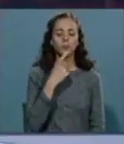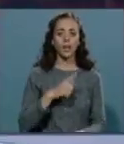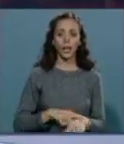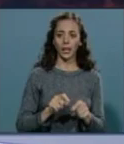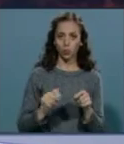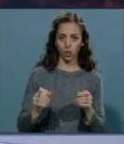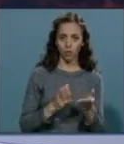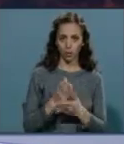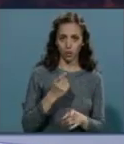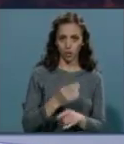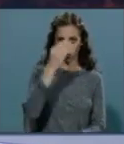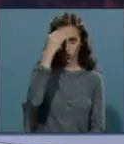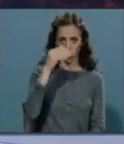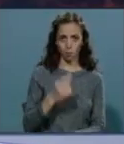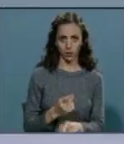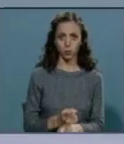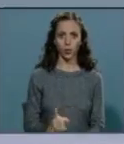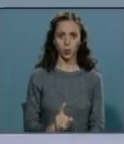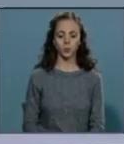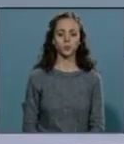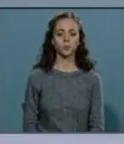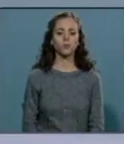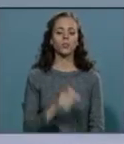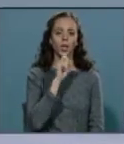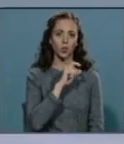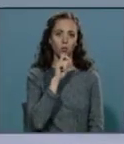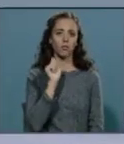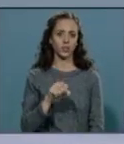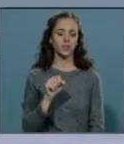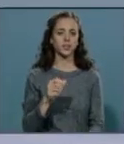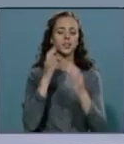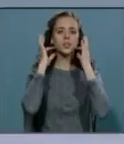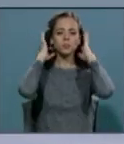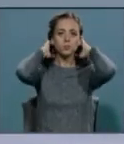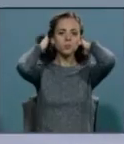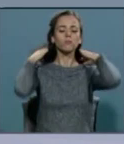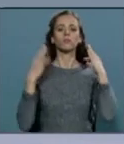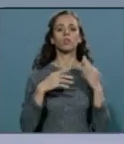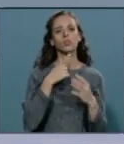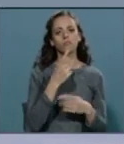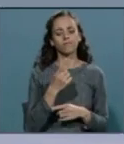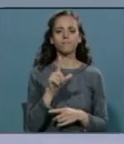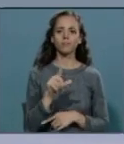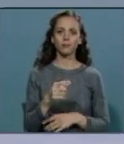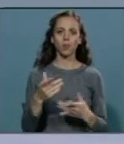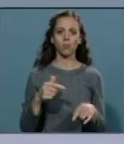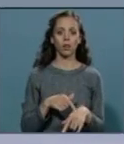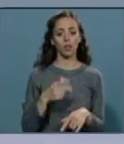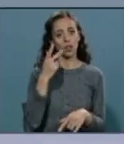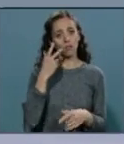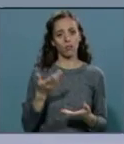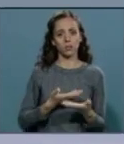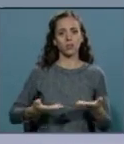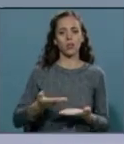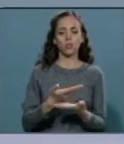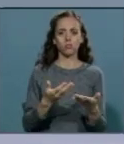próxima temporada vai meter o treinador é muito provável que sim aliás quero realçar que nesta vivência